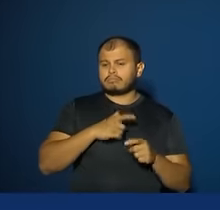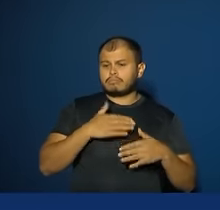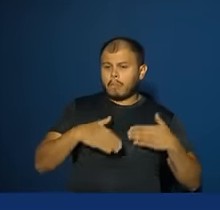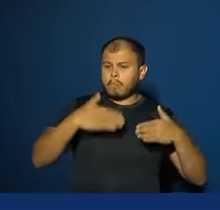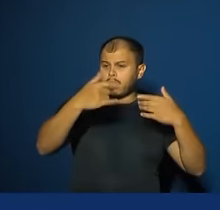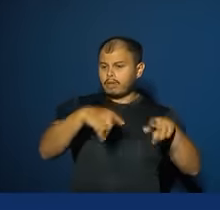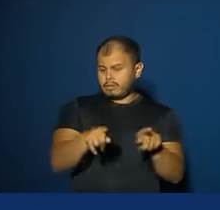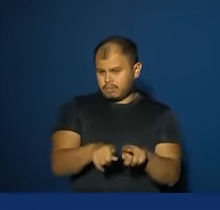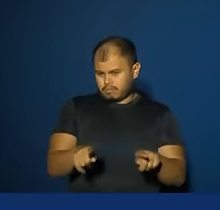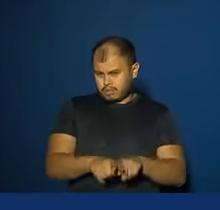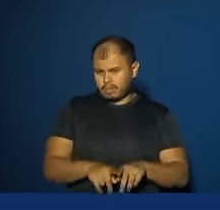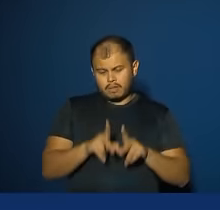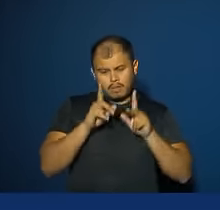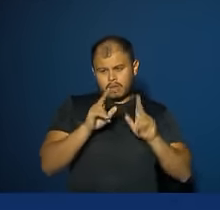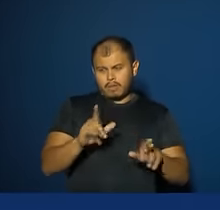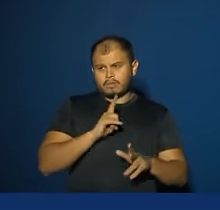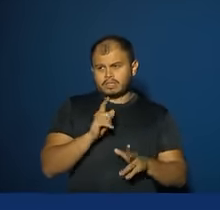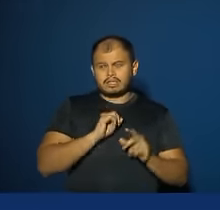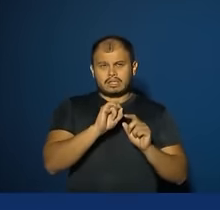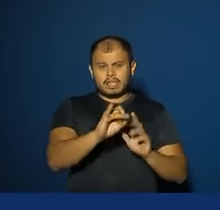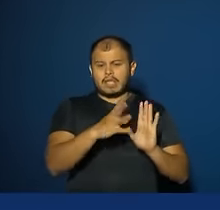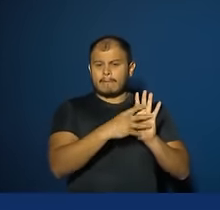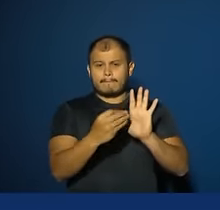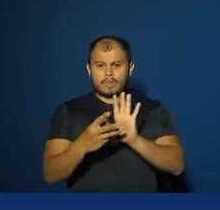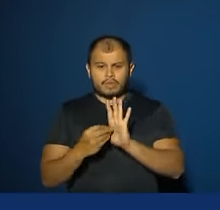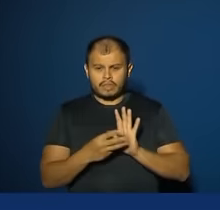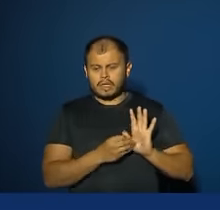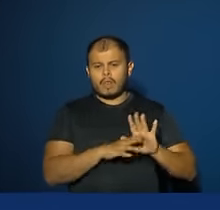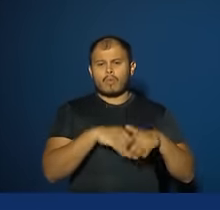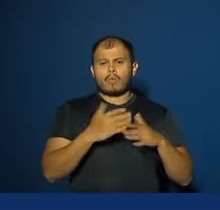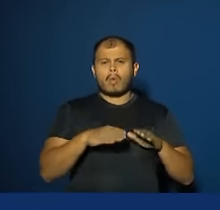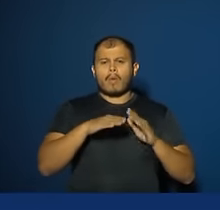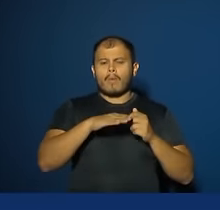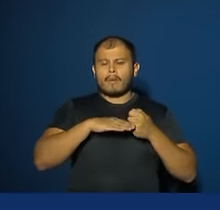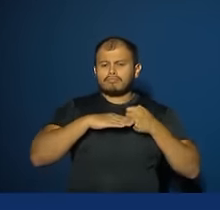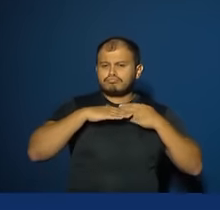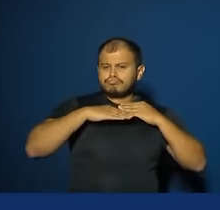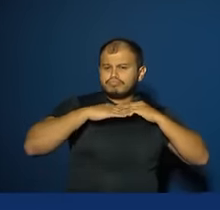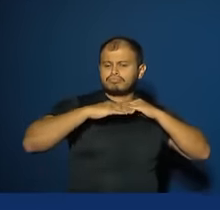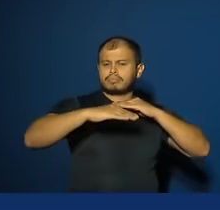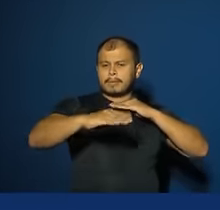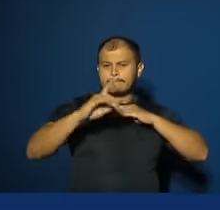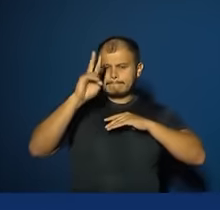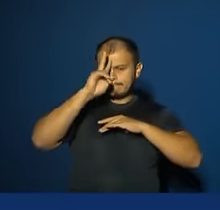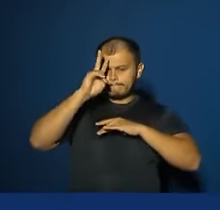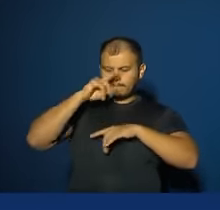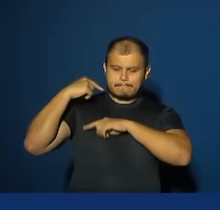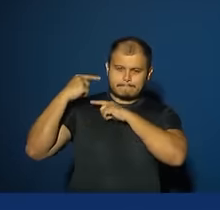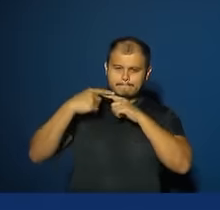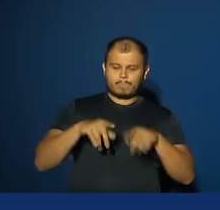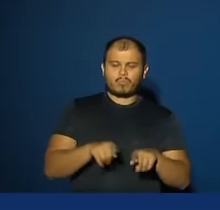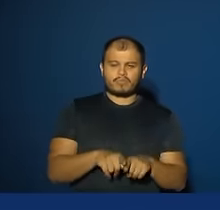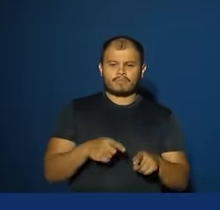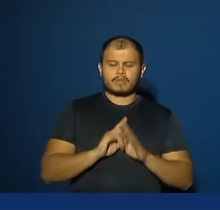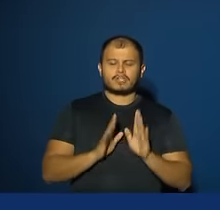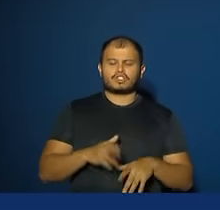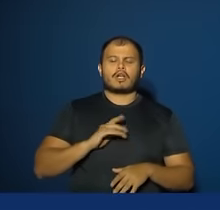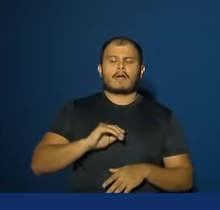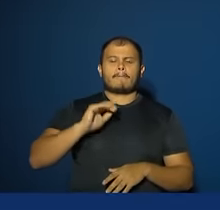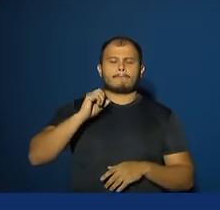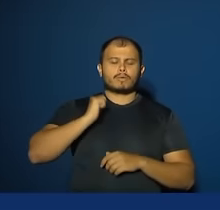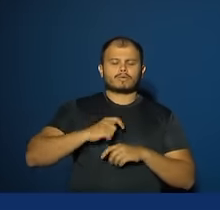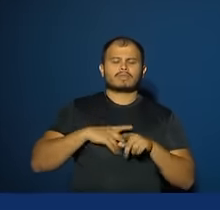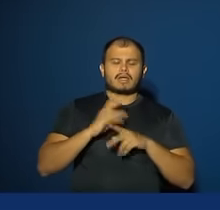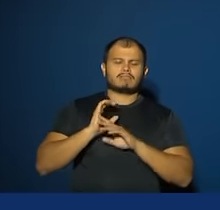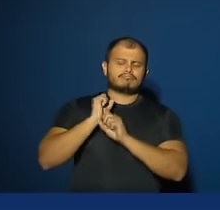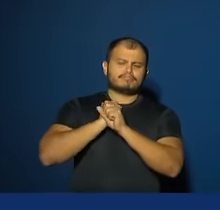desenvolvidos também. Então, é como se a Bolsa tivesse um desvio padrão da média histórica, mas isso diz pouco, né? Quando você olha para o passado, a Bolsa vem estado abaixo da média histórica